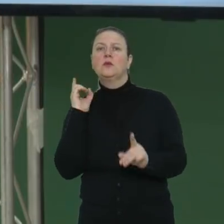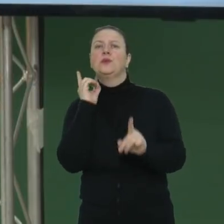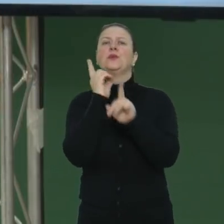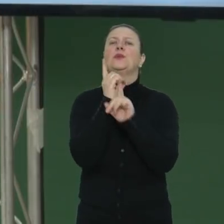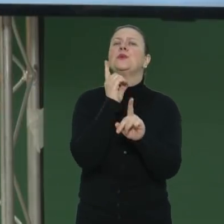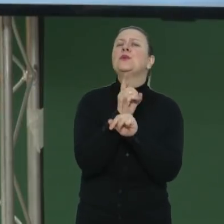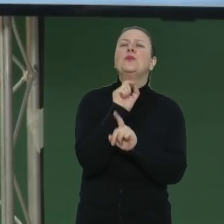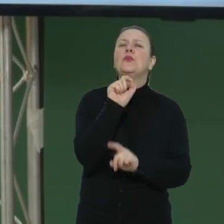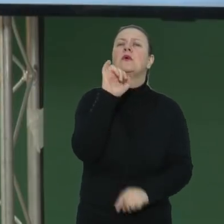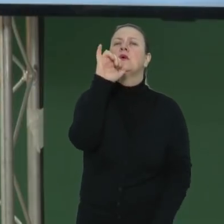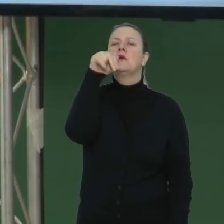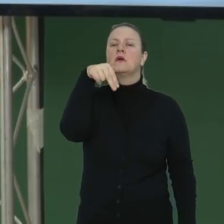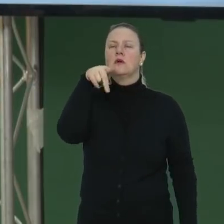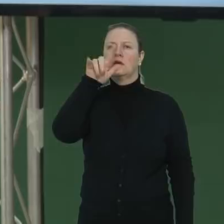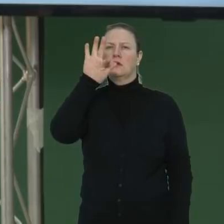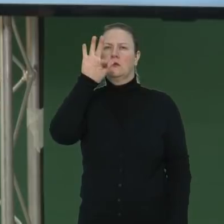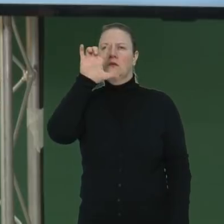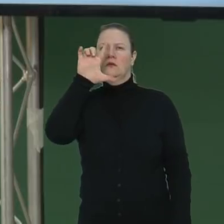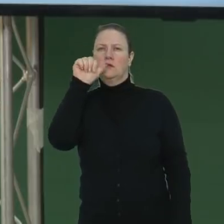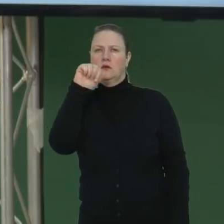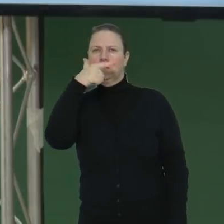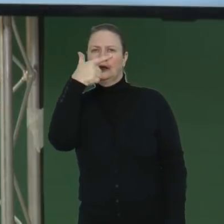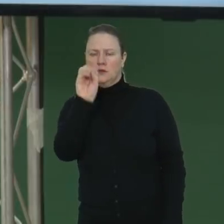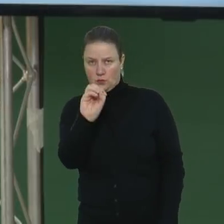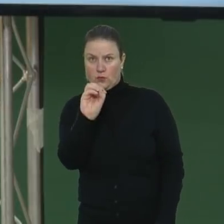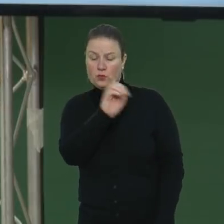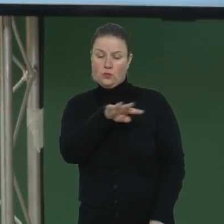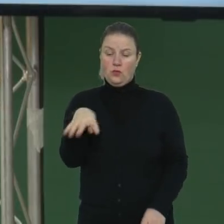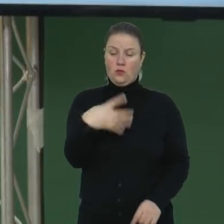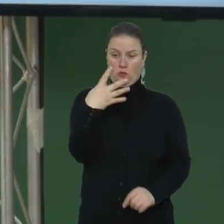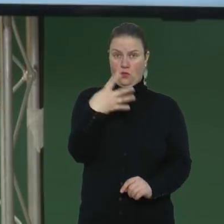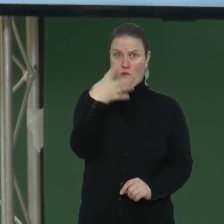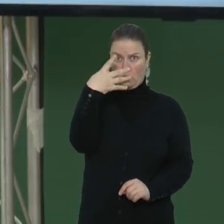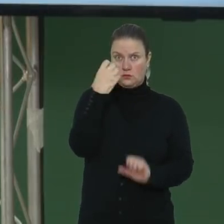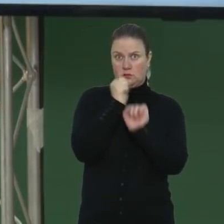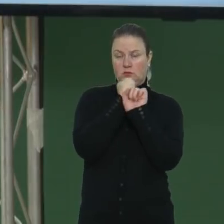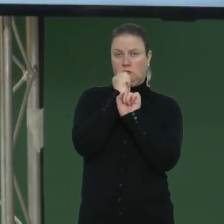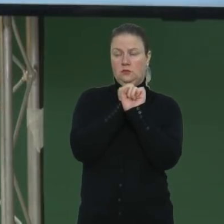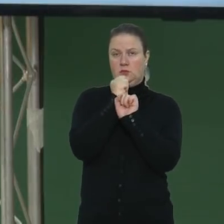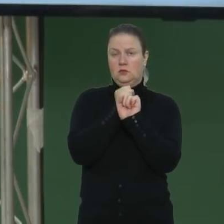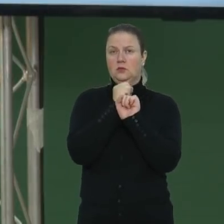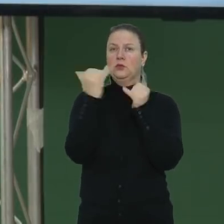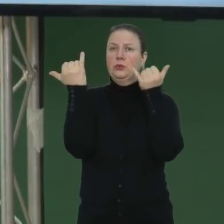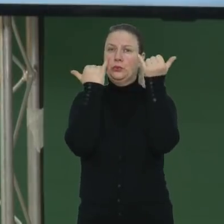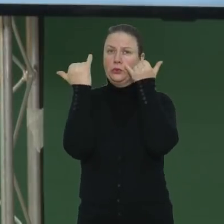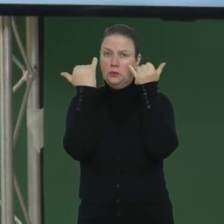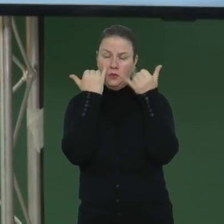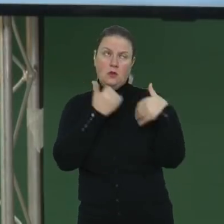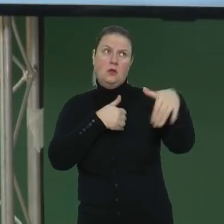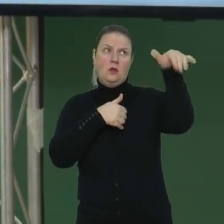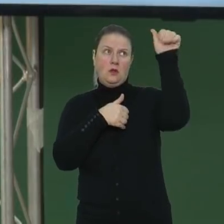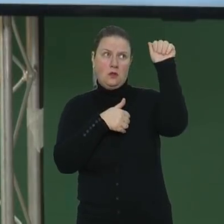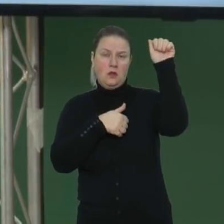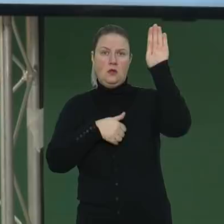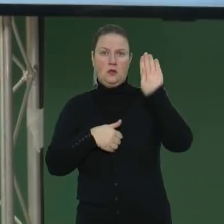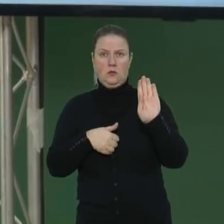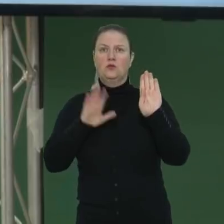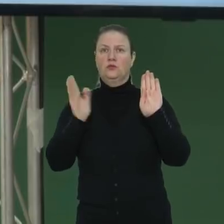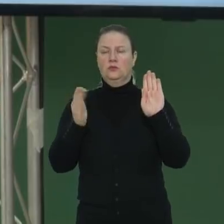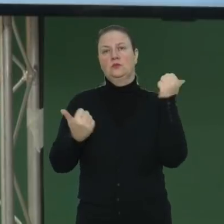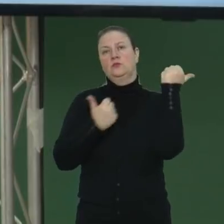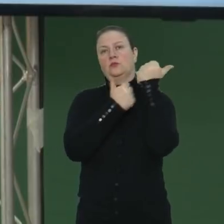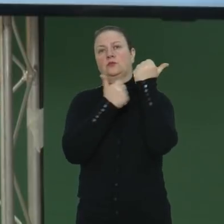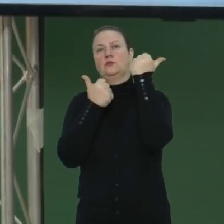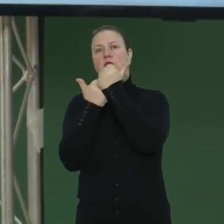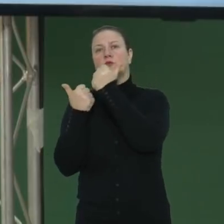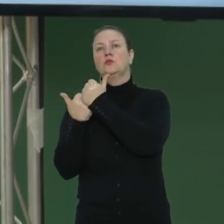inflação no quarto ano. Também de acordo com o gráfico e com os dados já coletados do A e do B, o que eu faço? Substituo